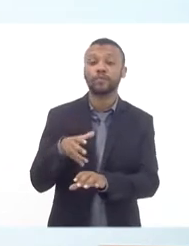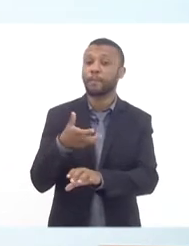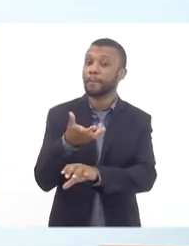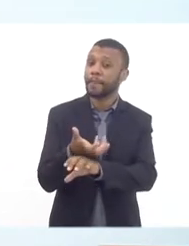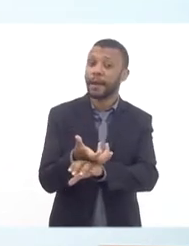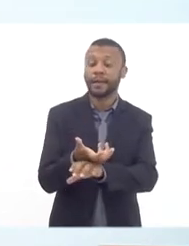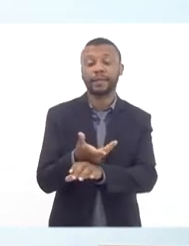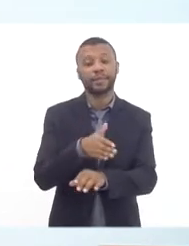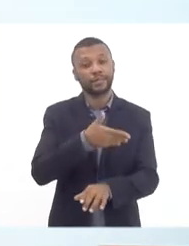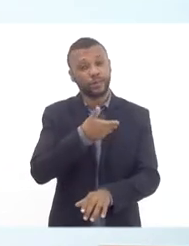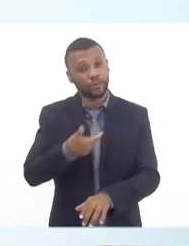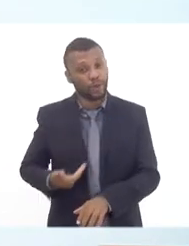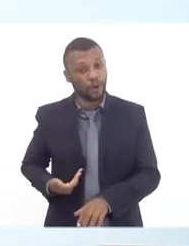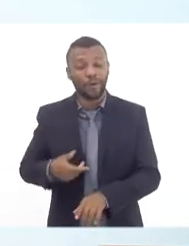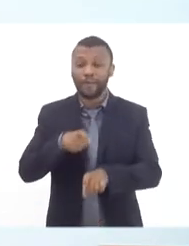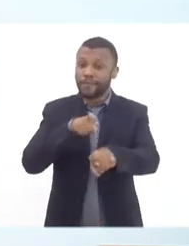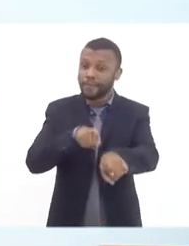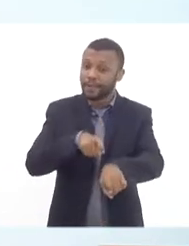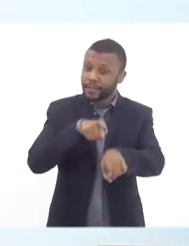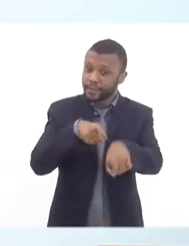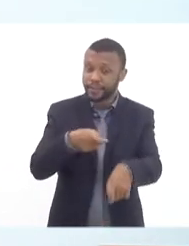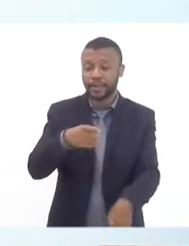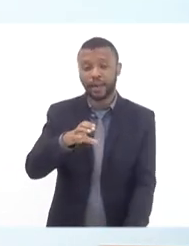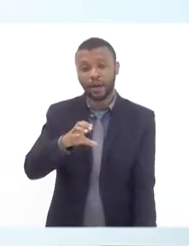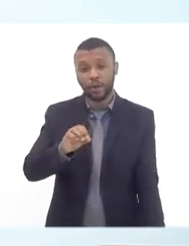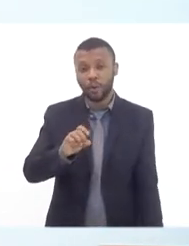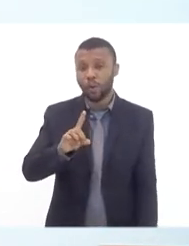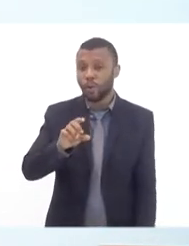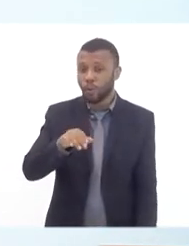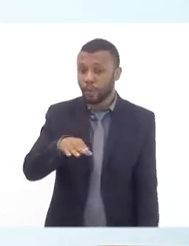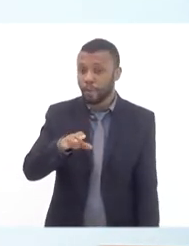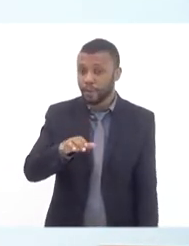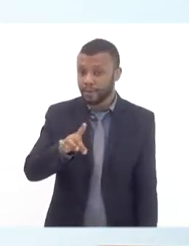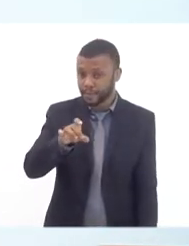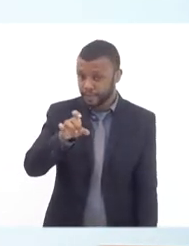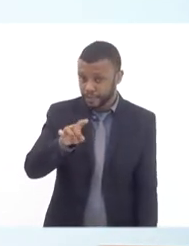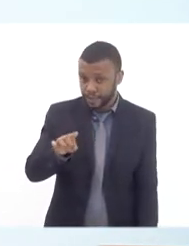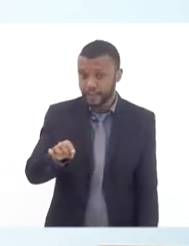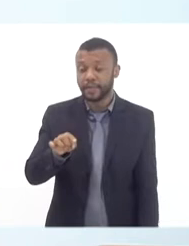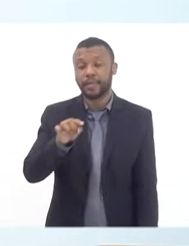Fazenda Colubandê, no município de São Gonçalo, no estado do Rio de Janeiro.